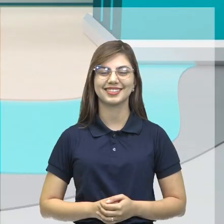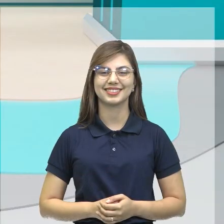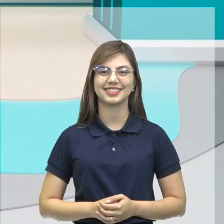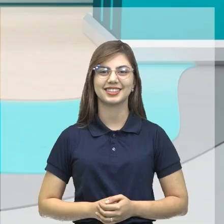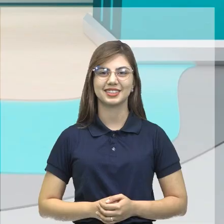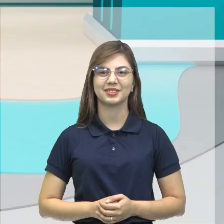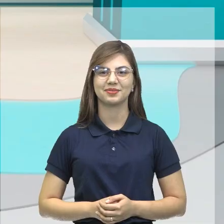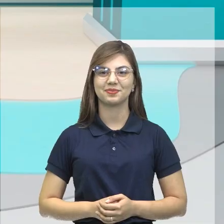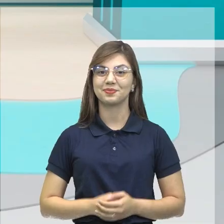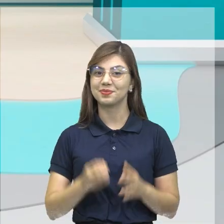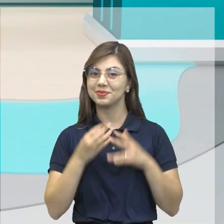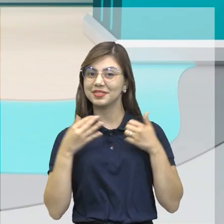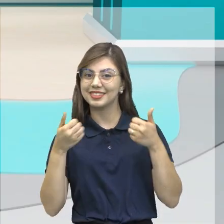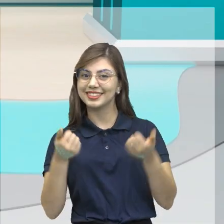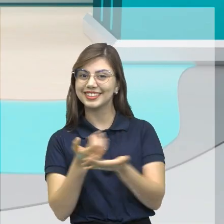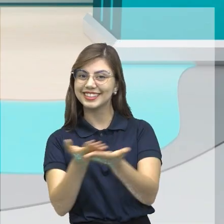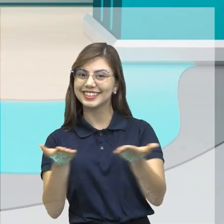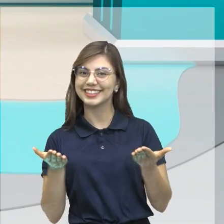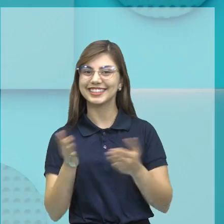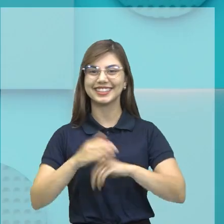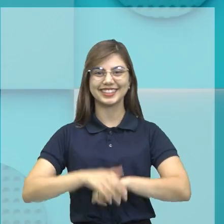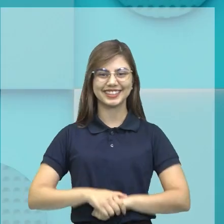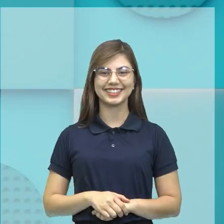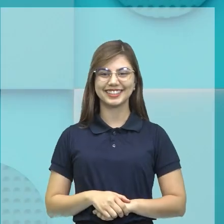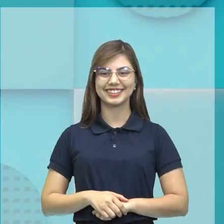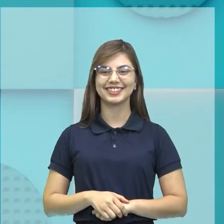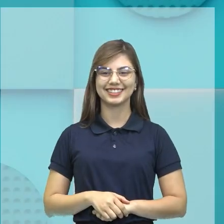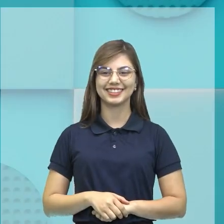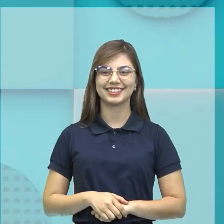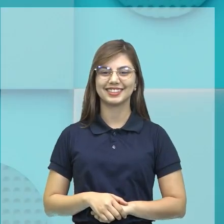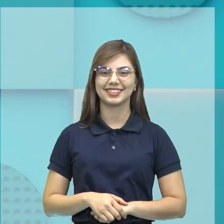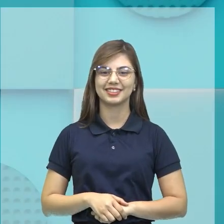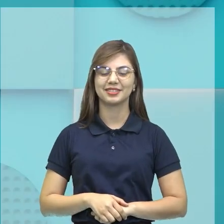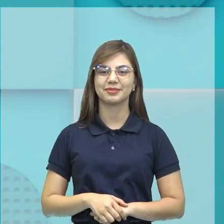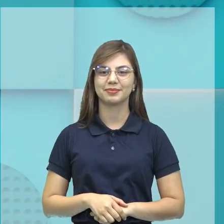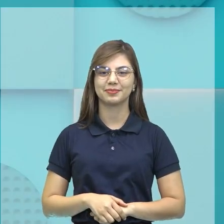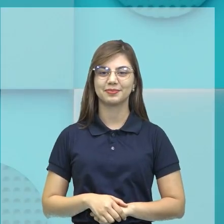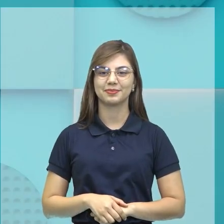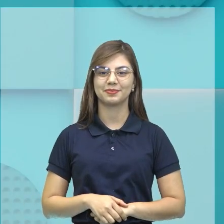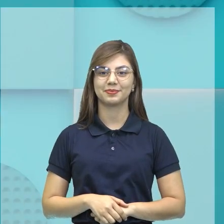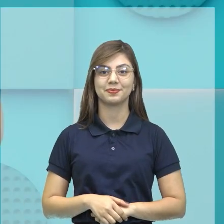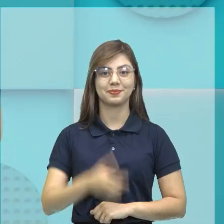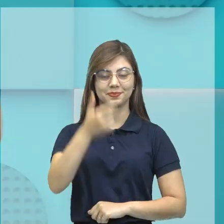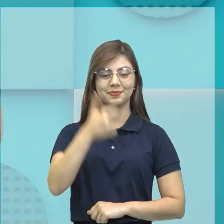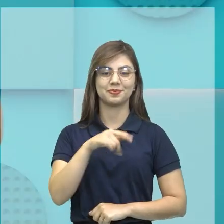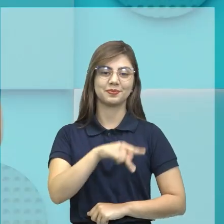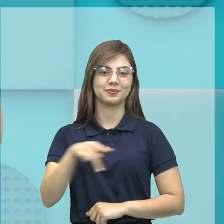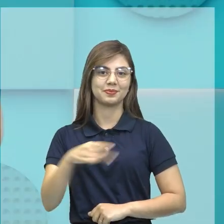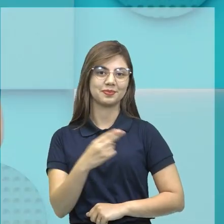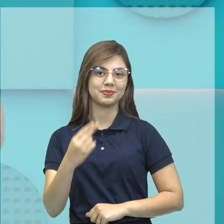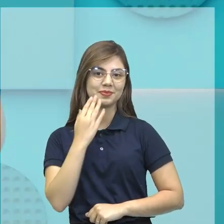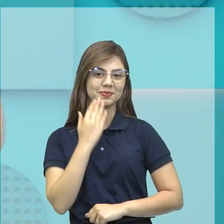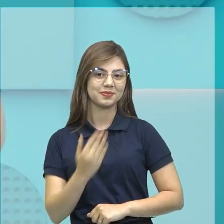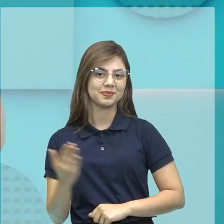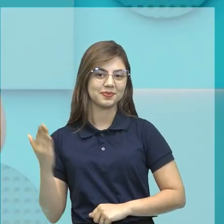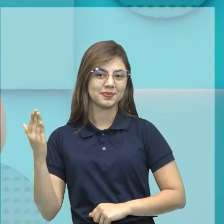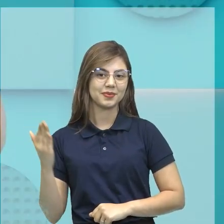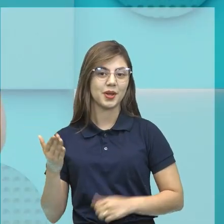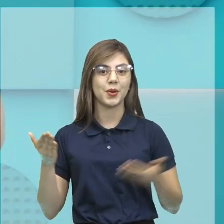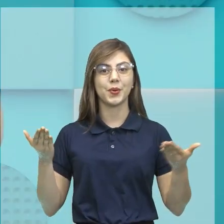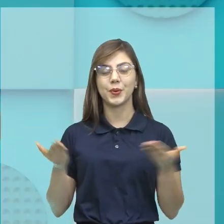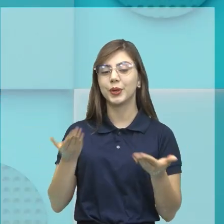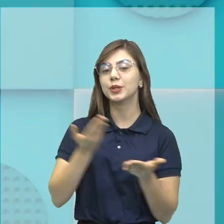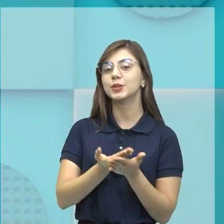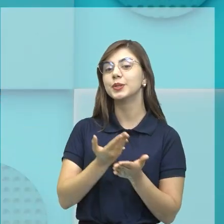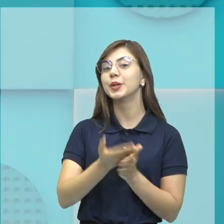Howdy! Como estão todos hoje? Here is Teacher Cláudia Borges, professora Cláudia Borges, e nós vamos conferir os